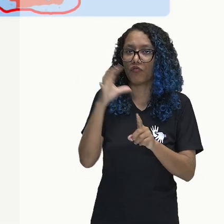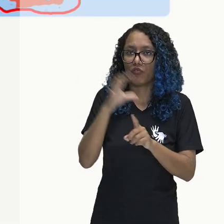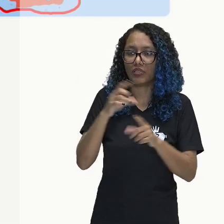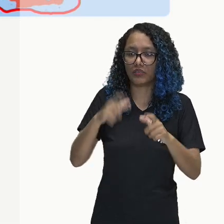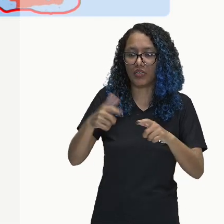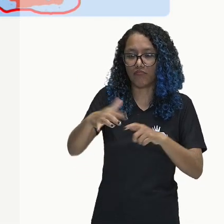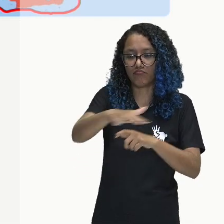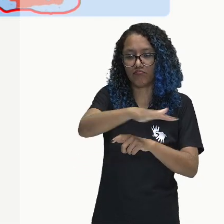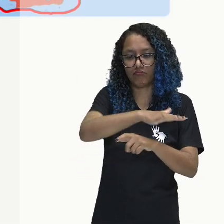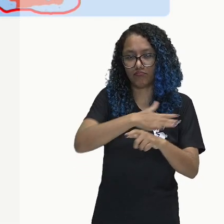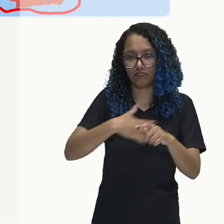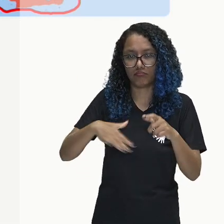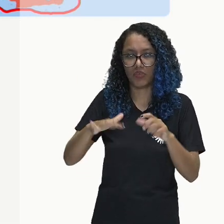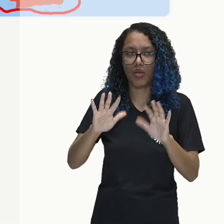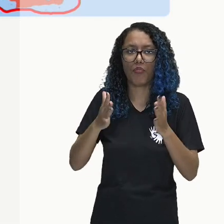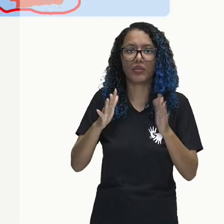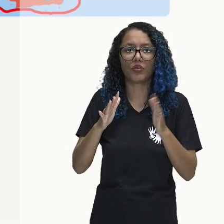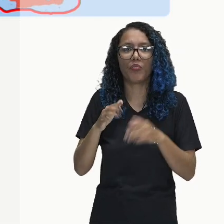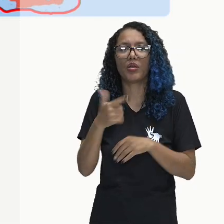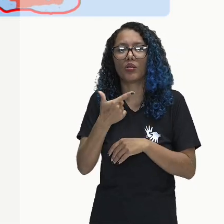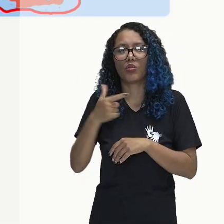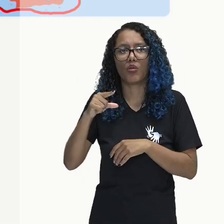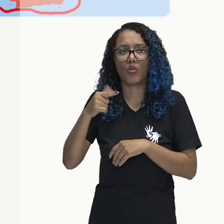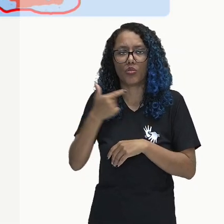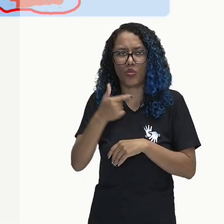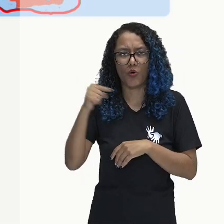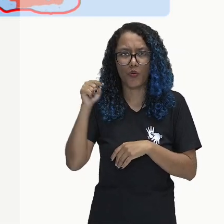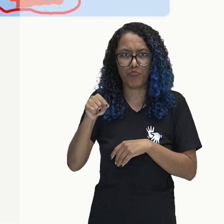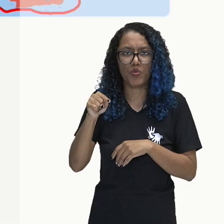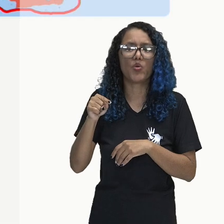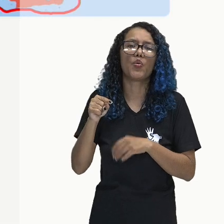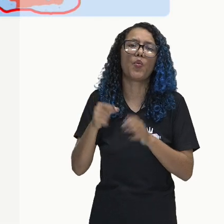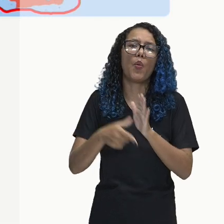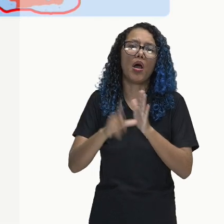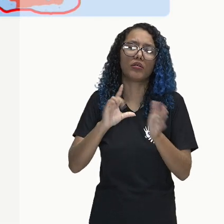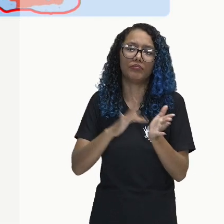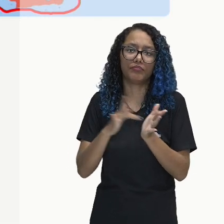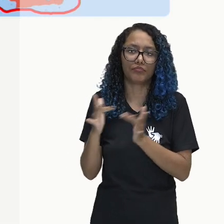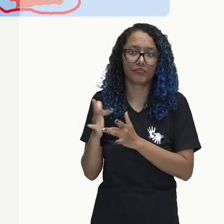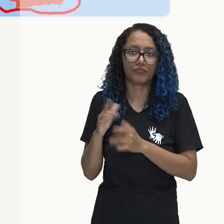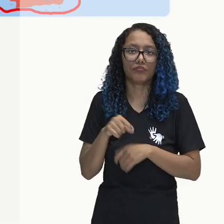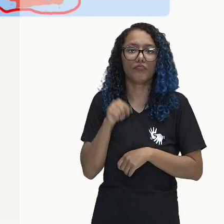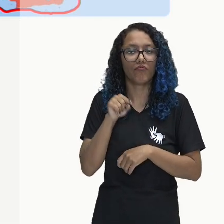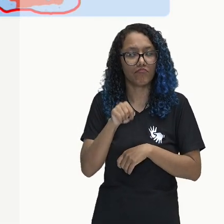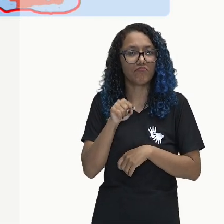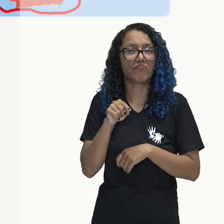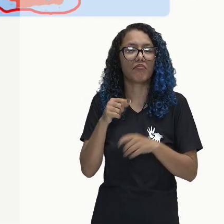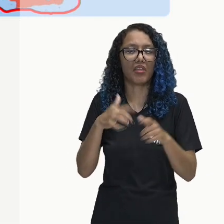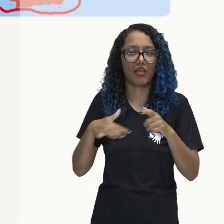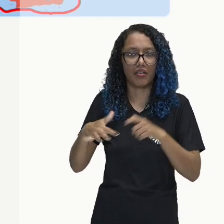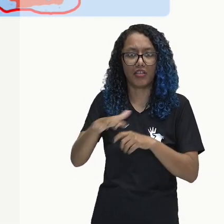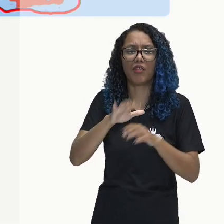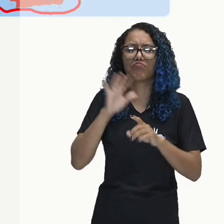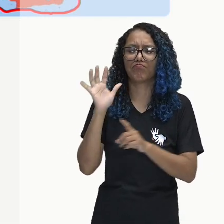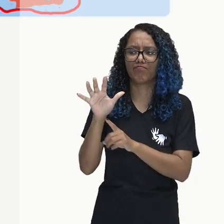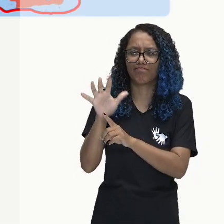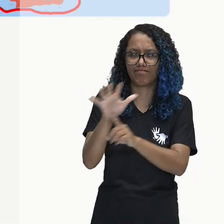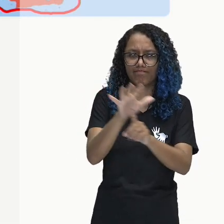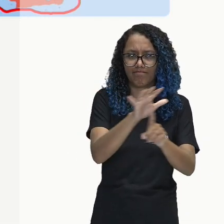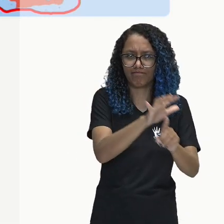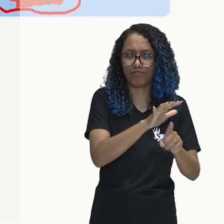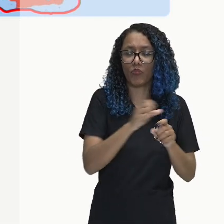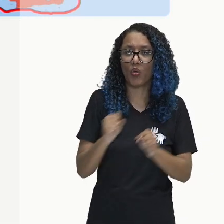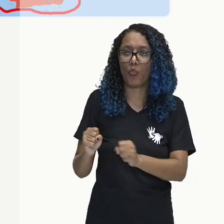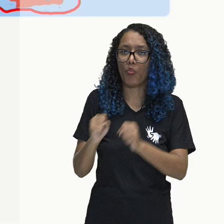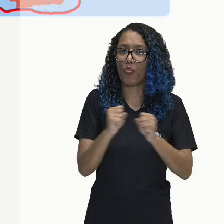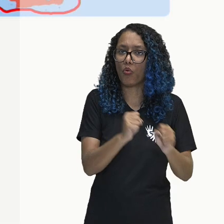de 2000 a.C. Essa ilha exercia grande influência e poder sobre as